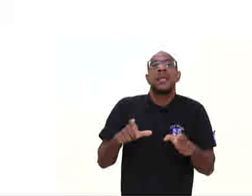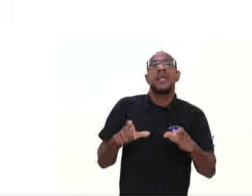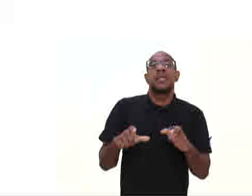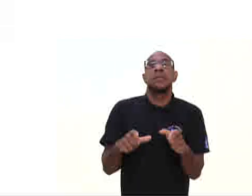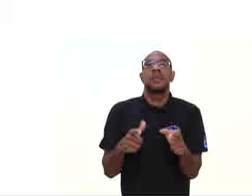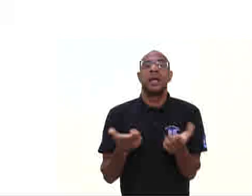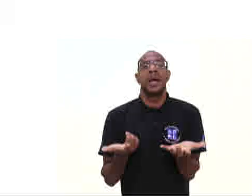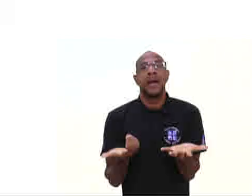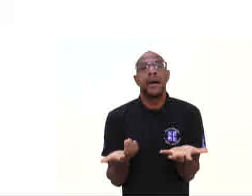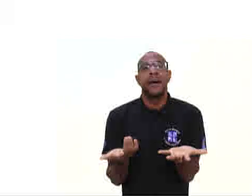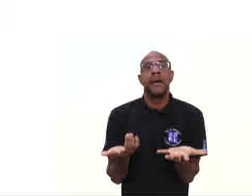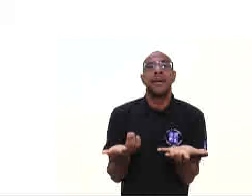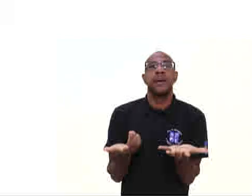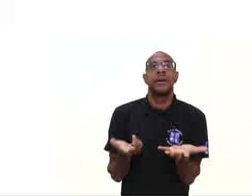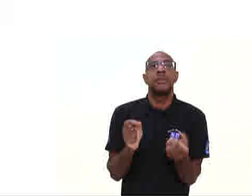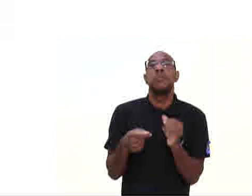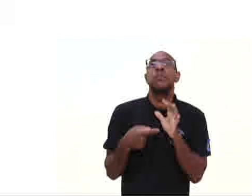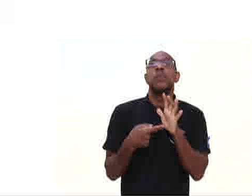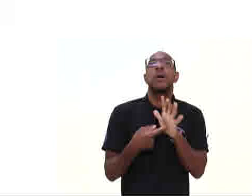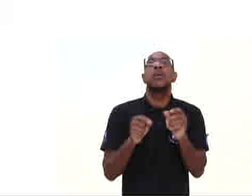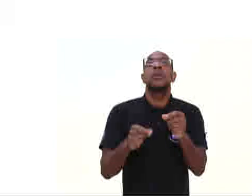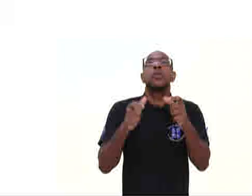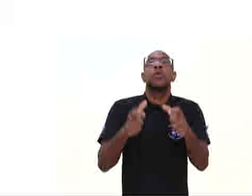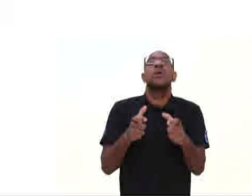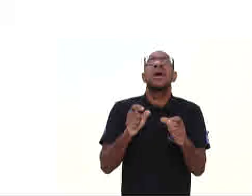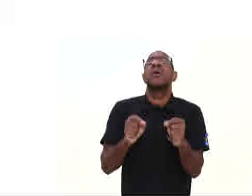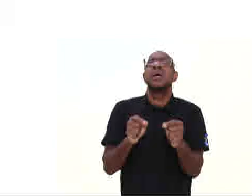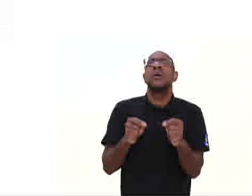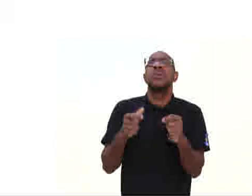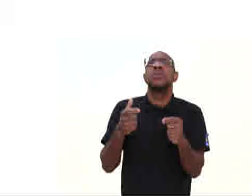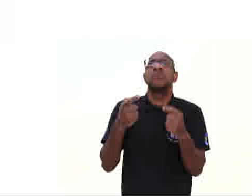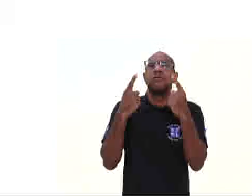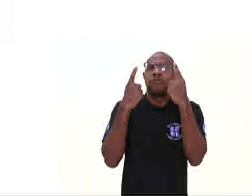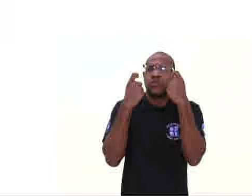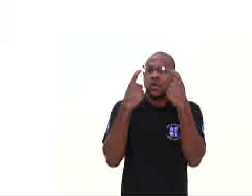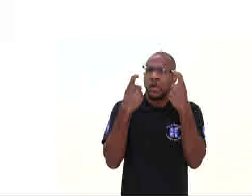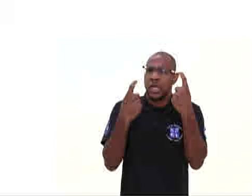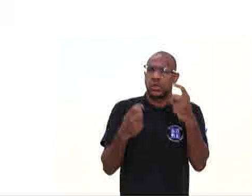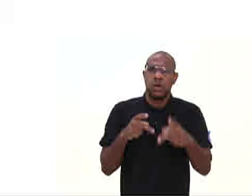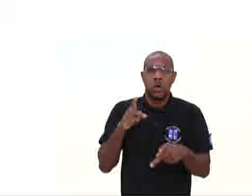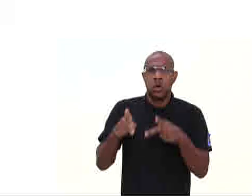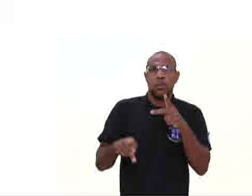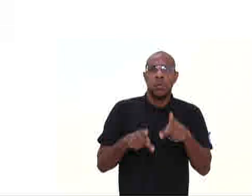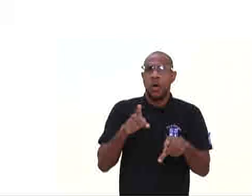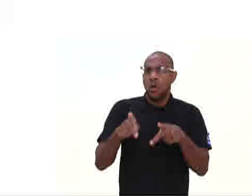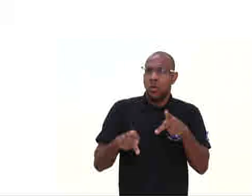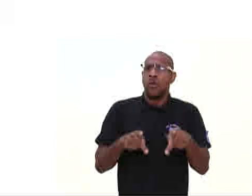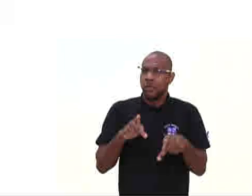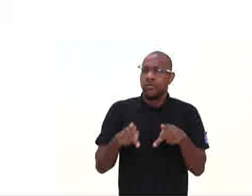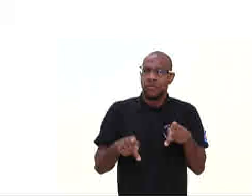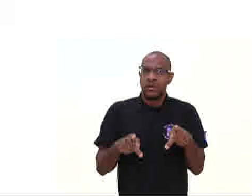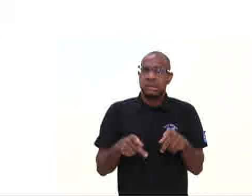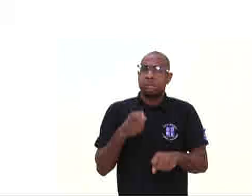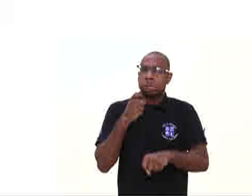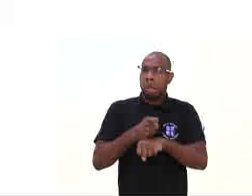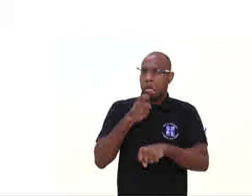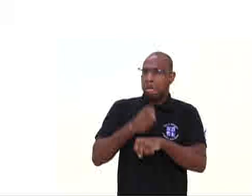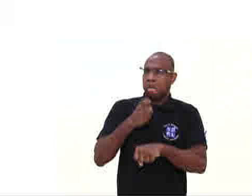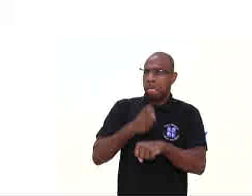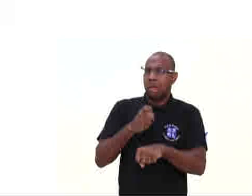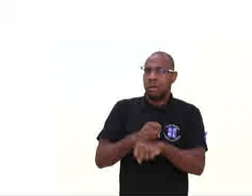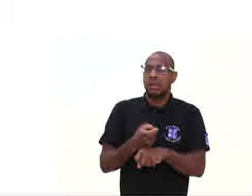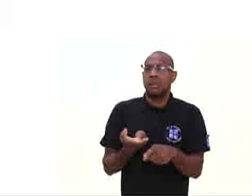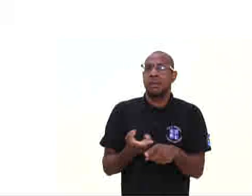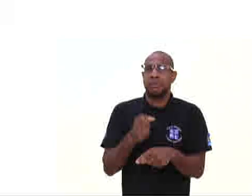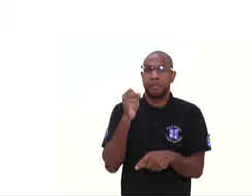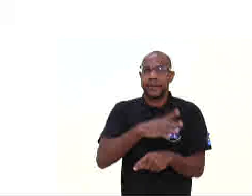do Estado retratam o sertão como um lugar violento e o povo sem instrução, por isso ignorante. Lembremos